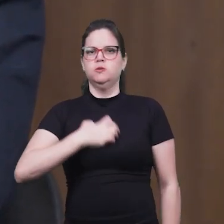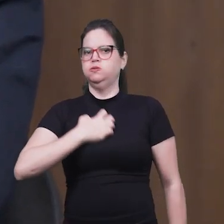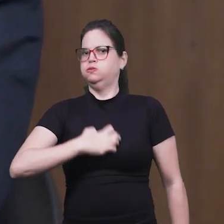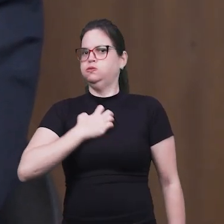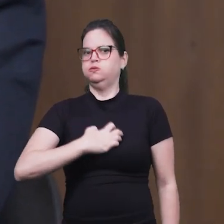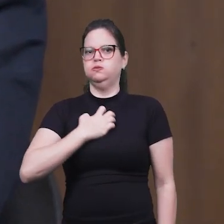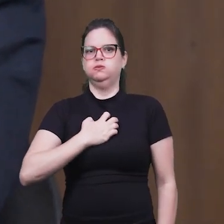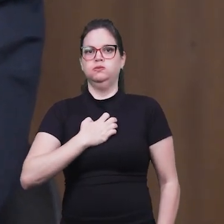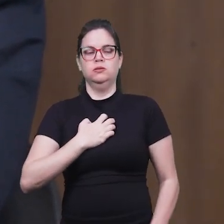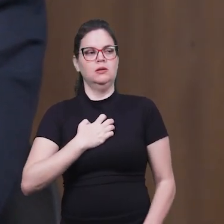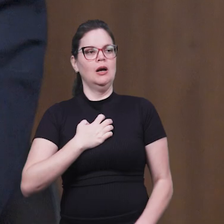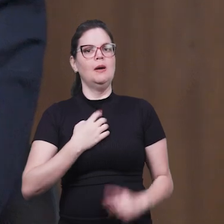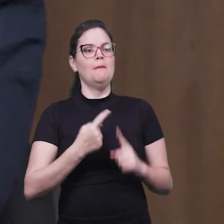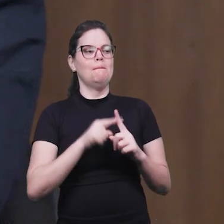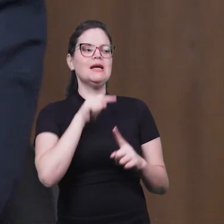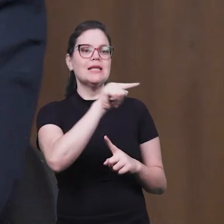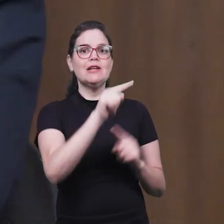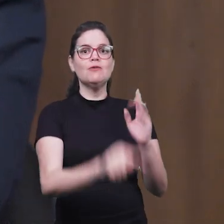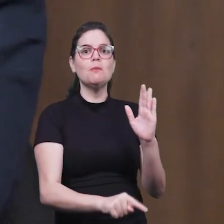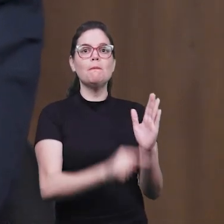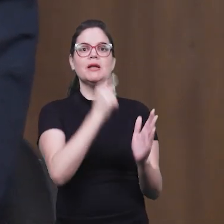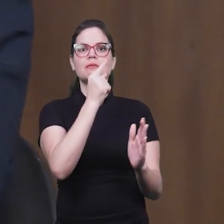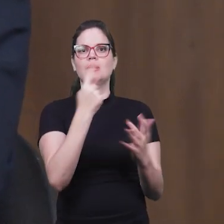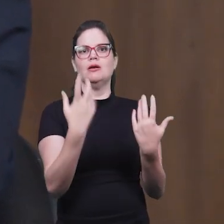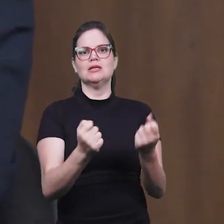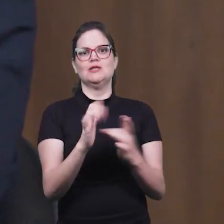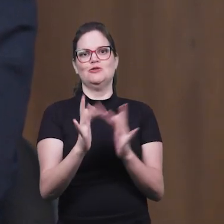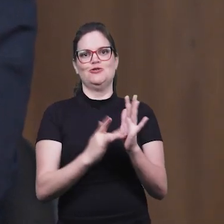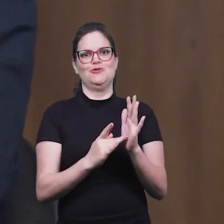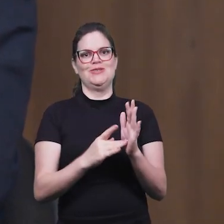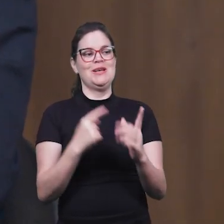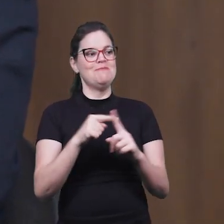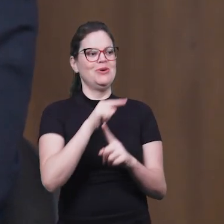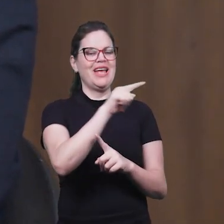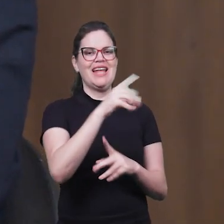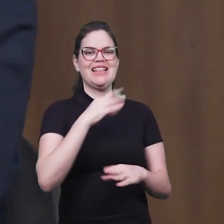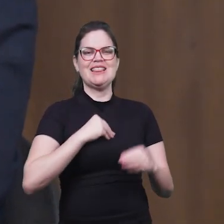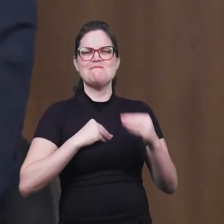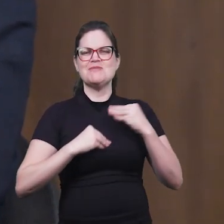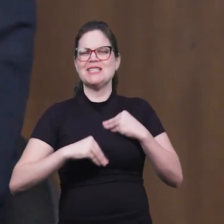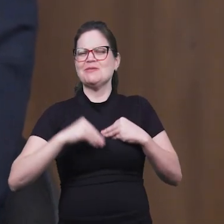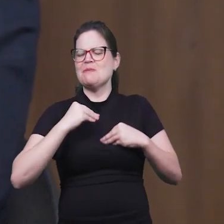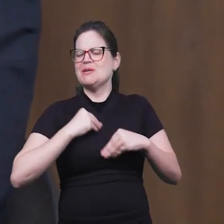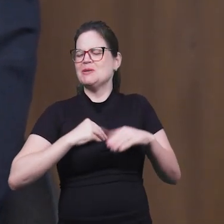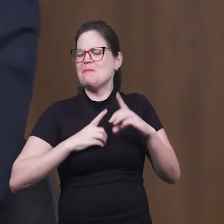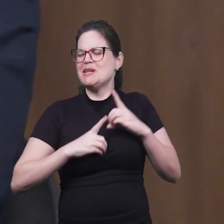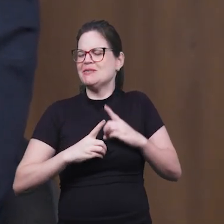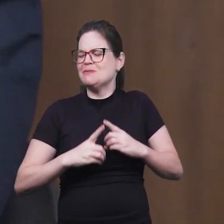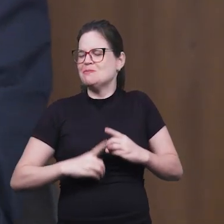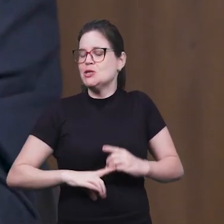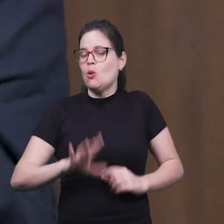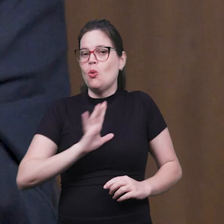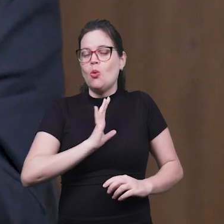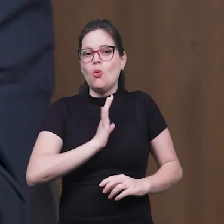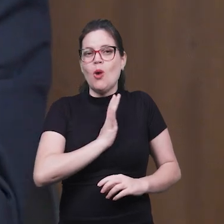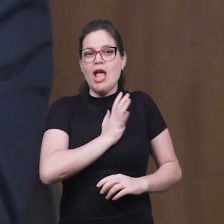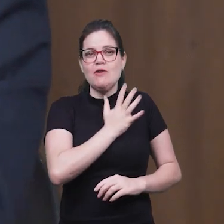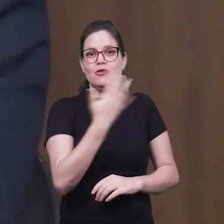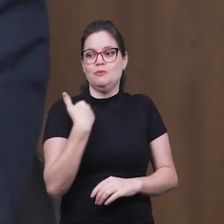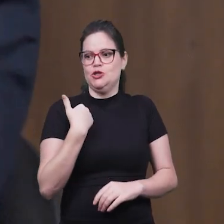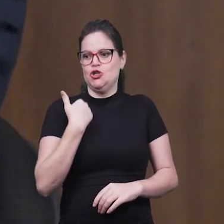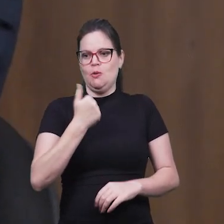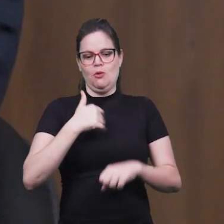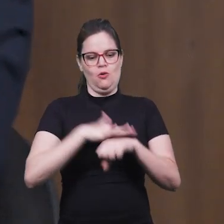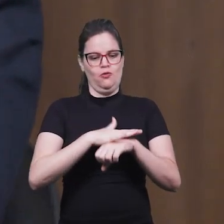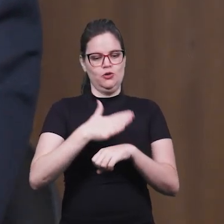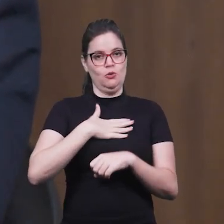Um dia ele teve uma crise de depressão terrível, me chamou particularmente, que tinha tentado suicídio. Um colega de turma,